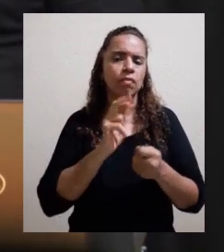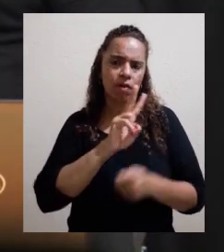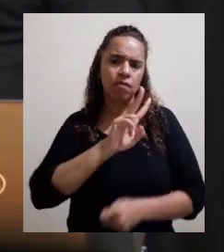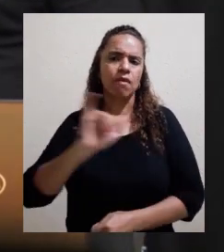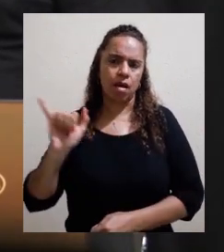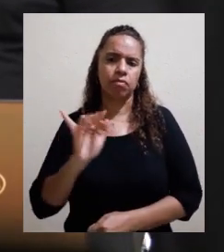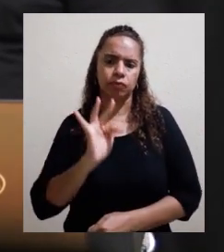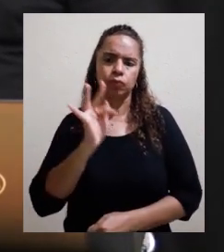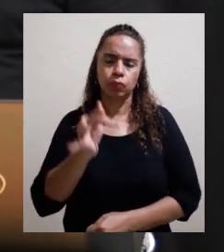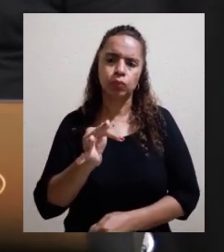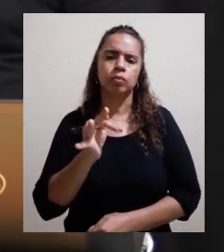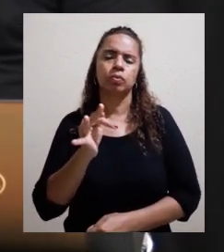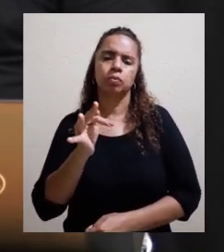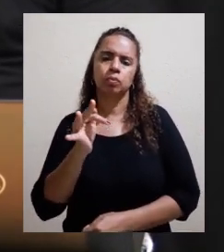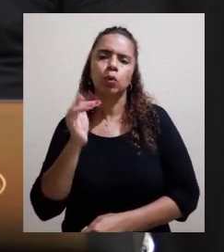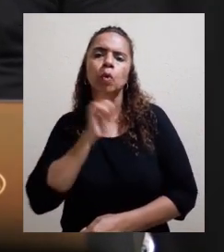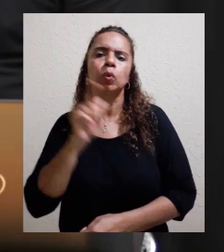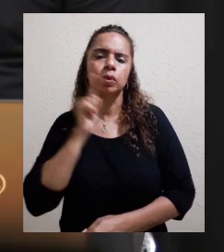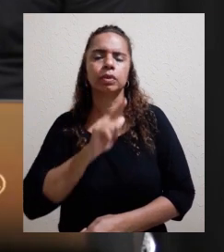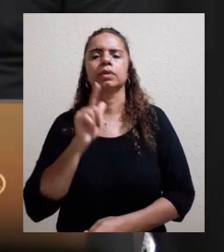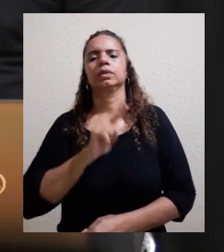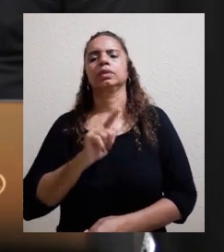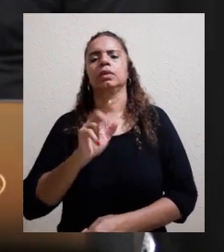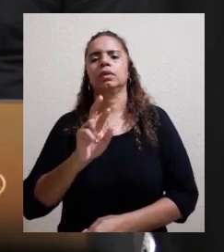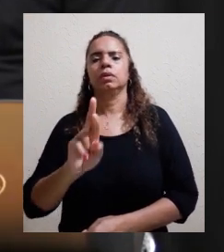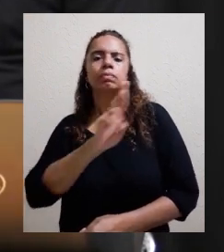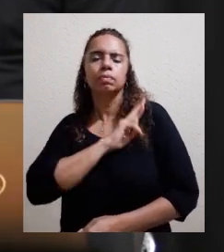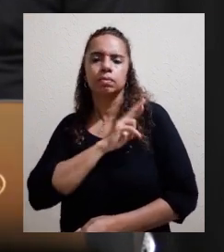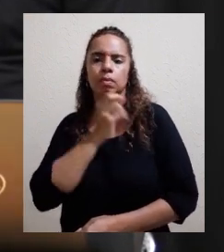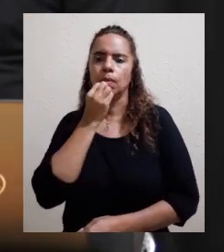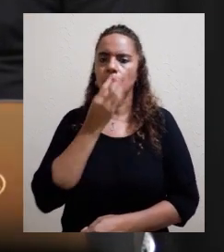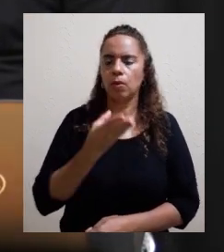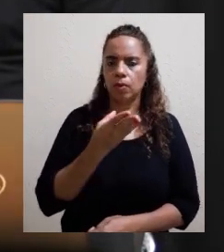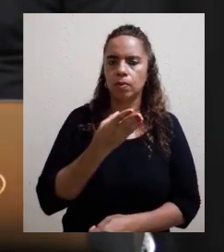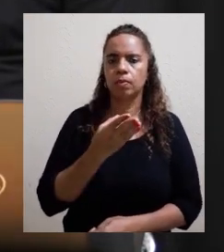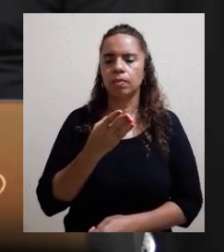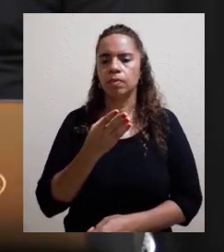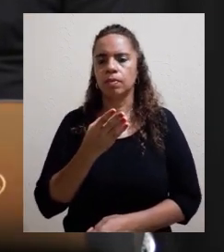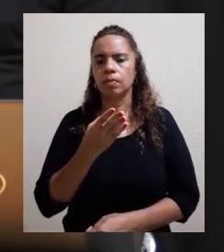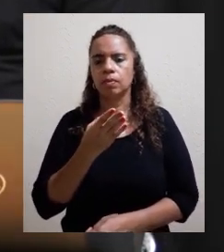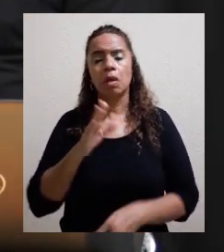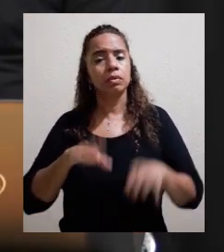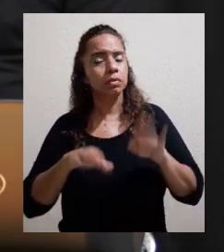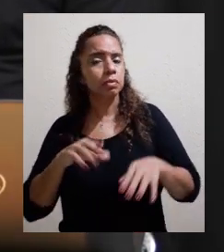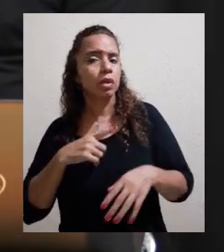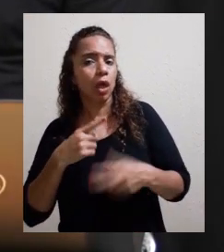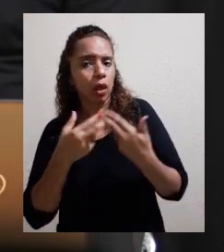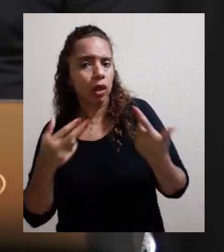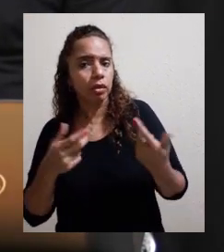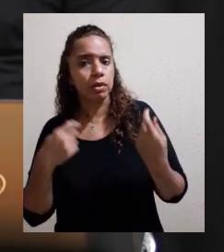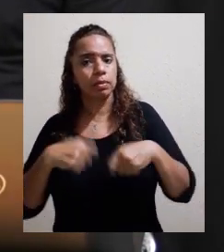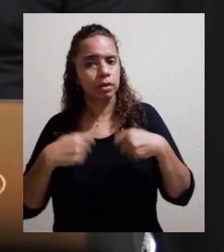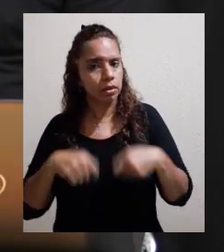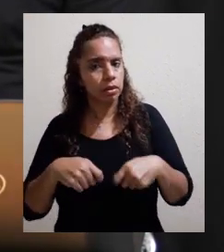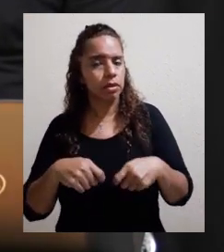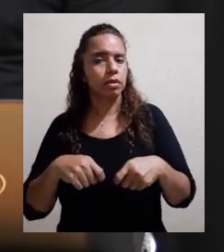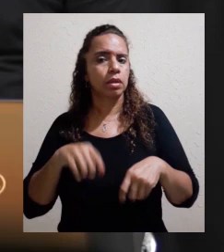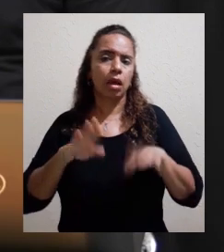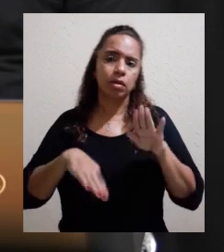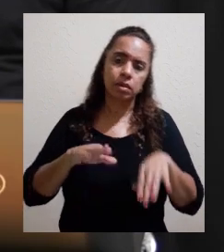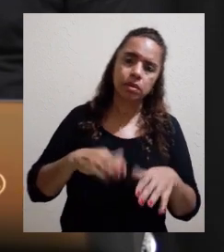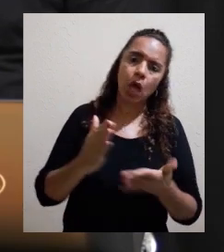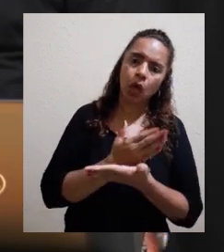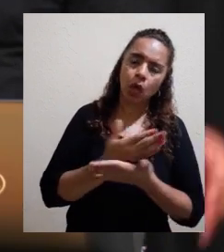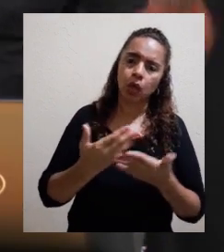resultados bons, né? Então, a questão da centralização, na minha opinião, nem sempre ela é necessária, ou nem sempre